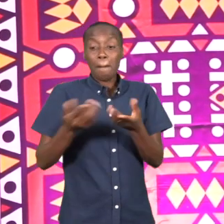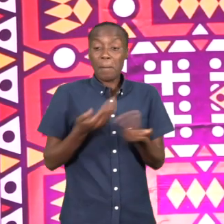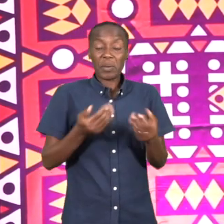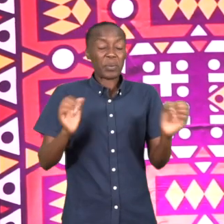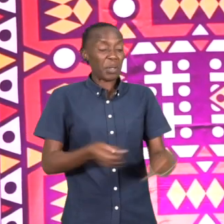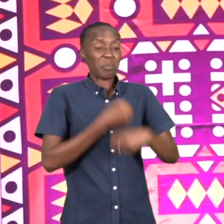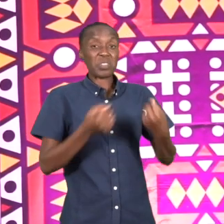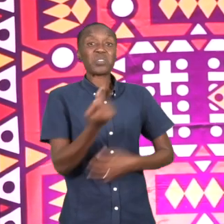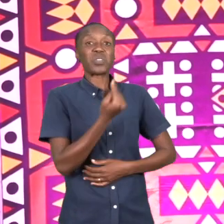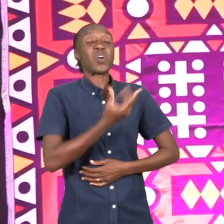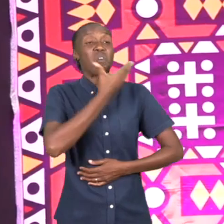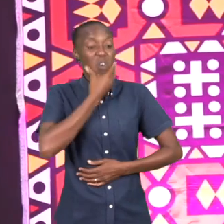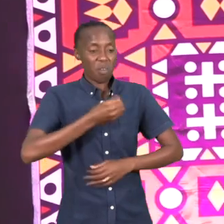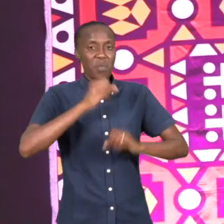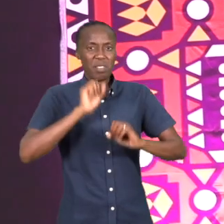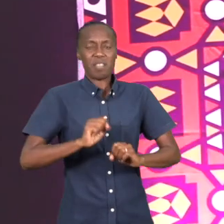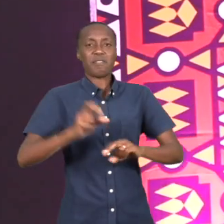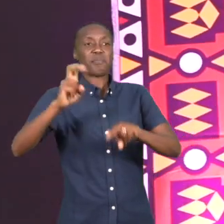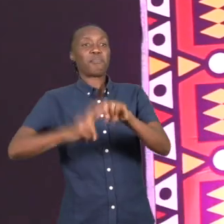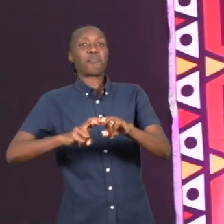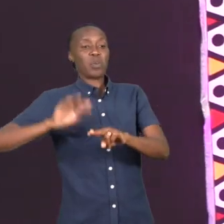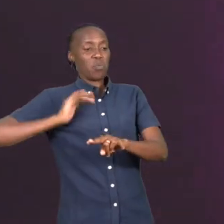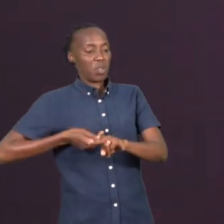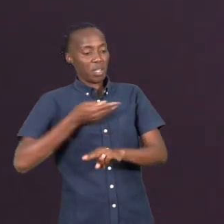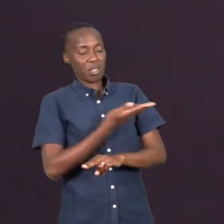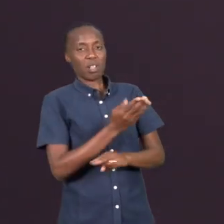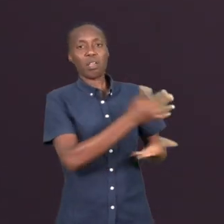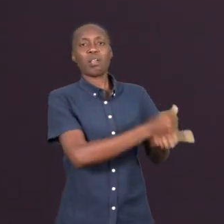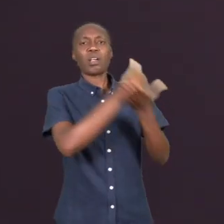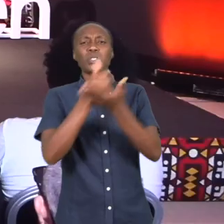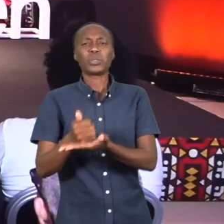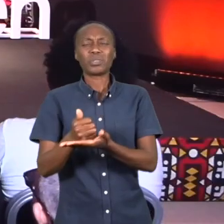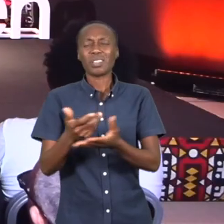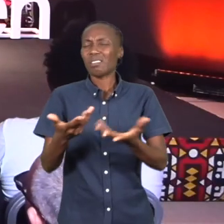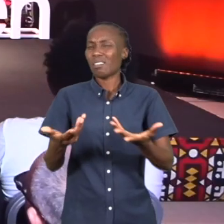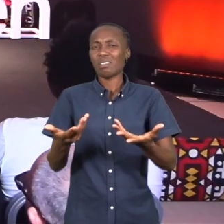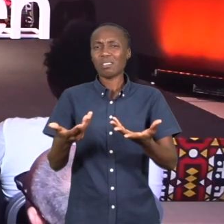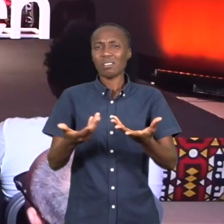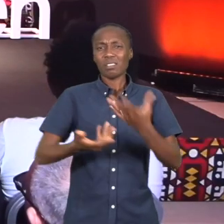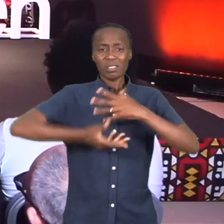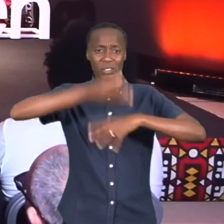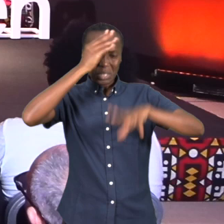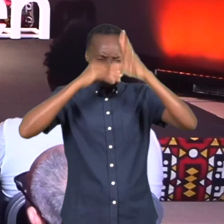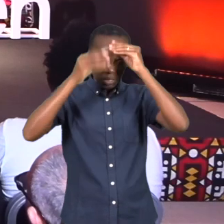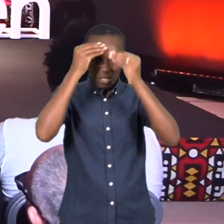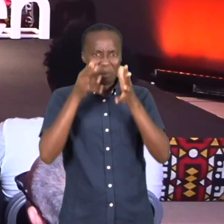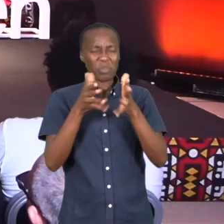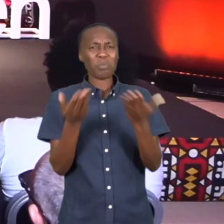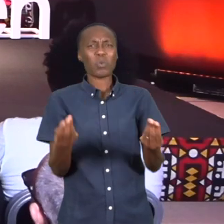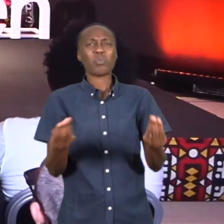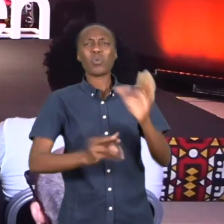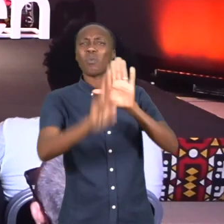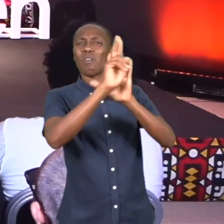banho. É assim que aprendemos. E é assim que estabeleceu-se os papéis sociais.